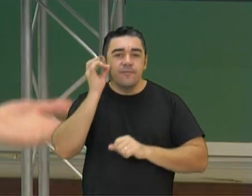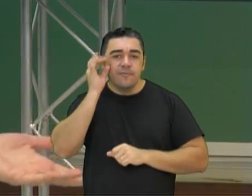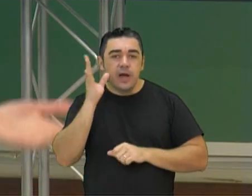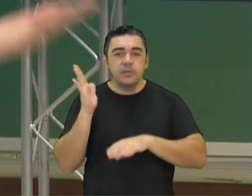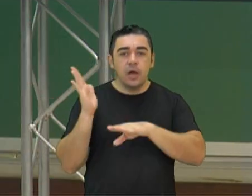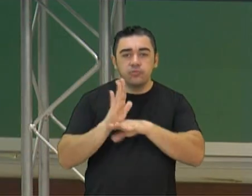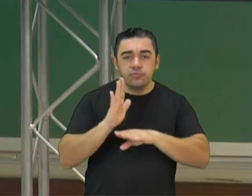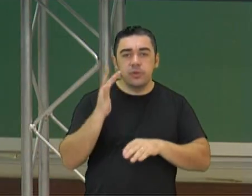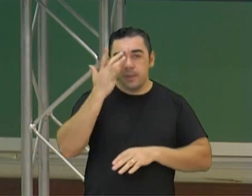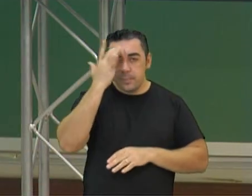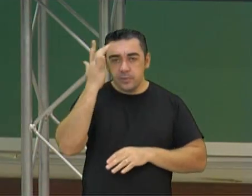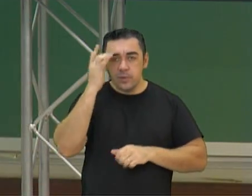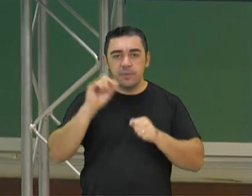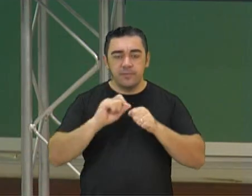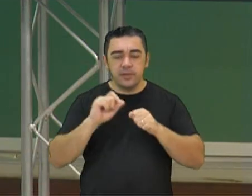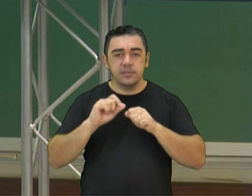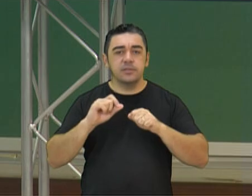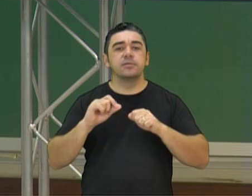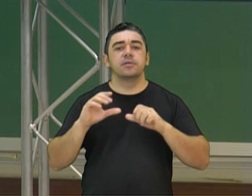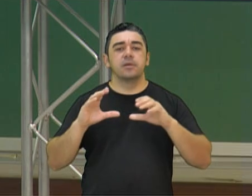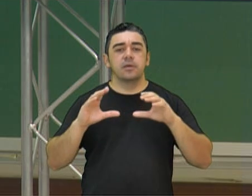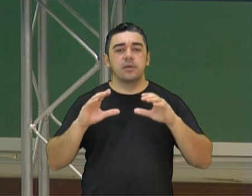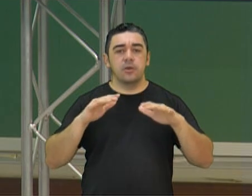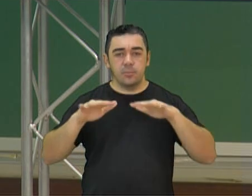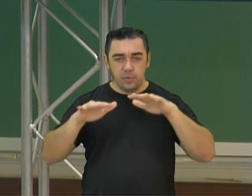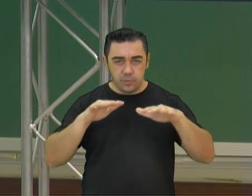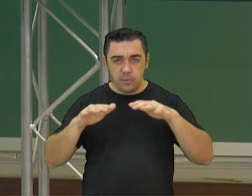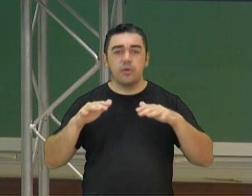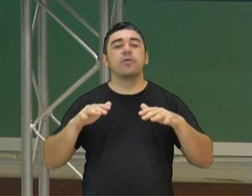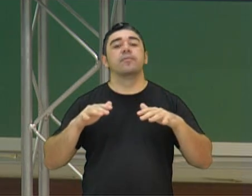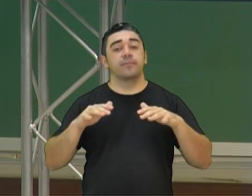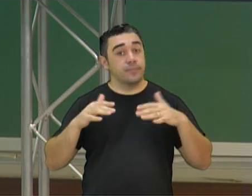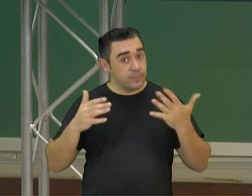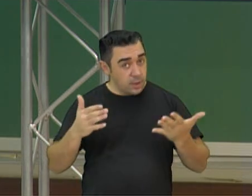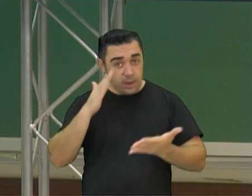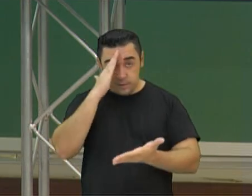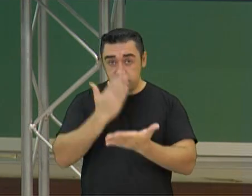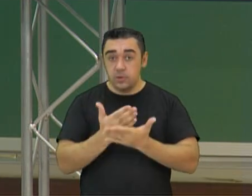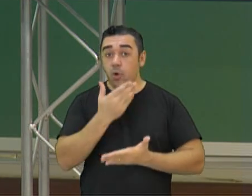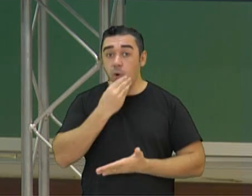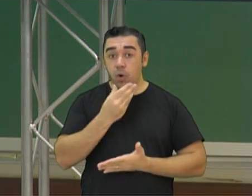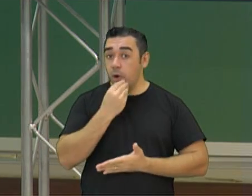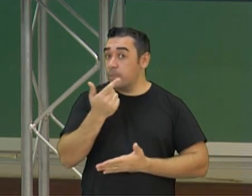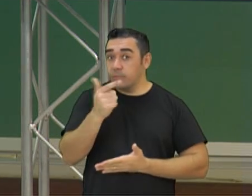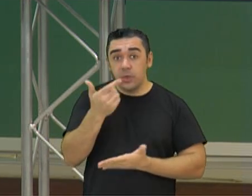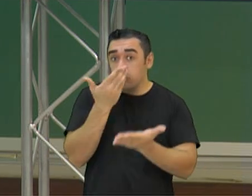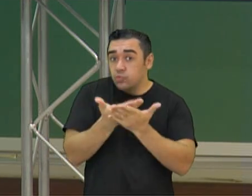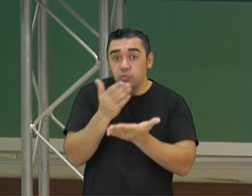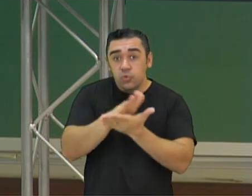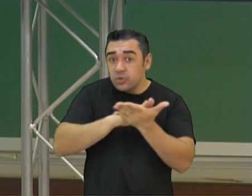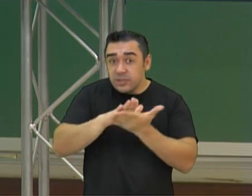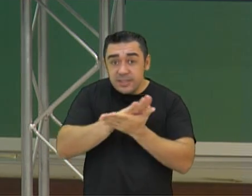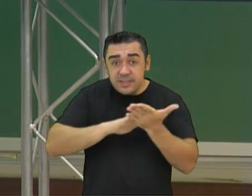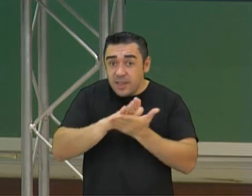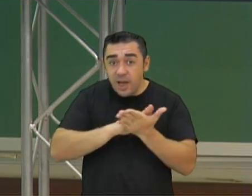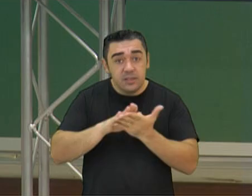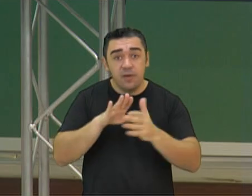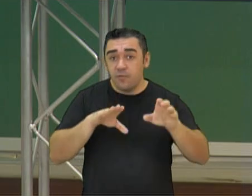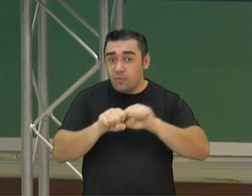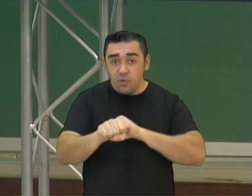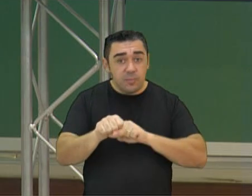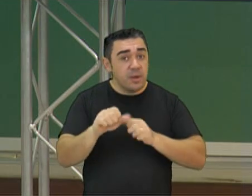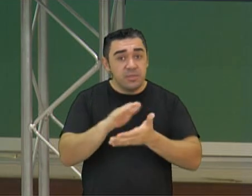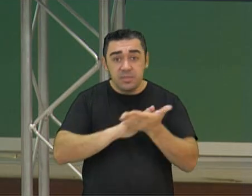tinham dificuldade de executar os movimentos. E acreditem, Pilates não tem estudo, ele não era um acadêmico. Então, todo